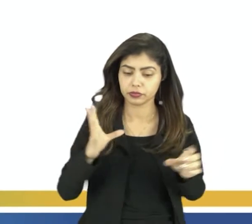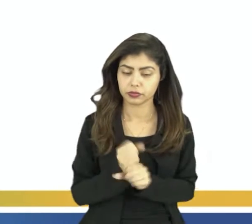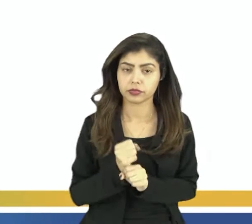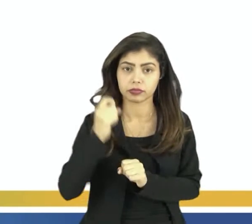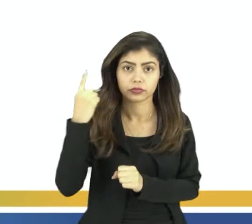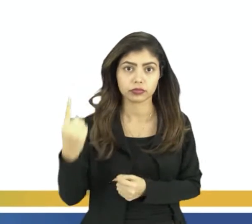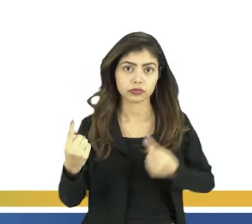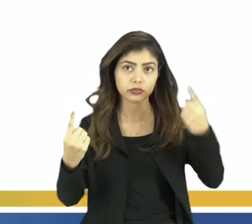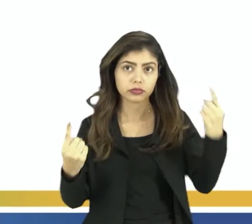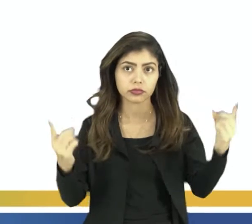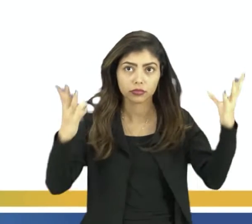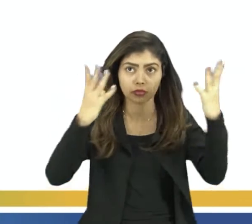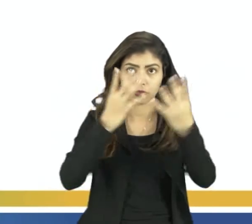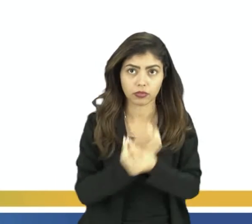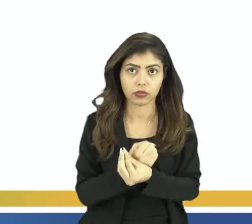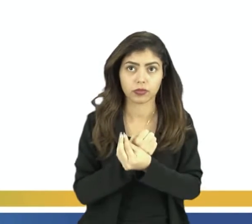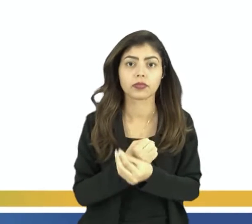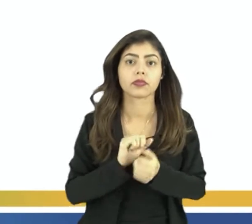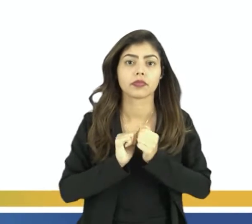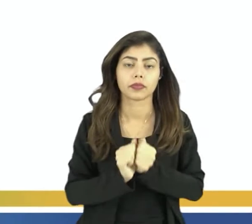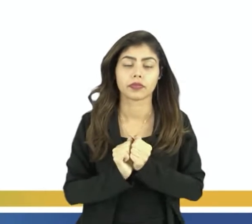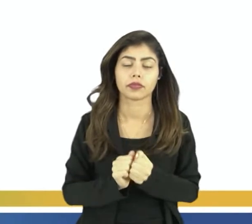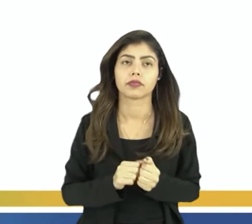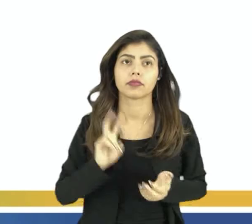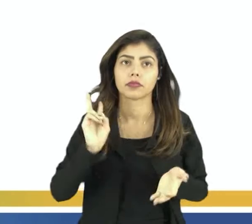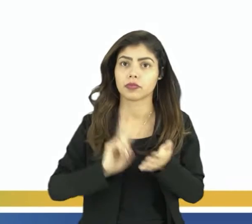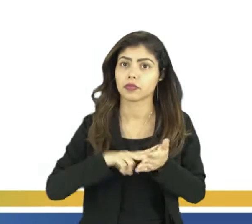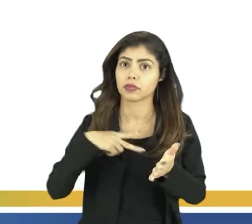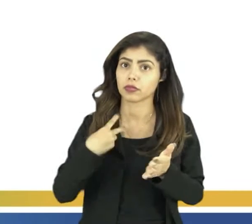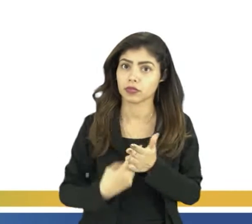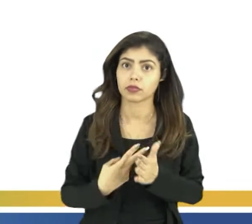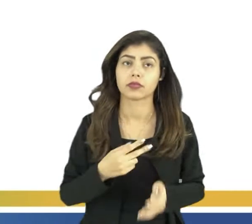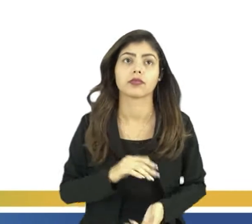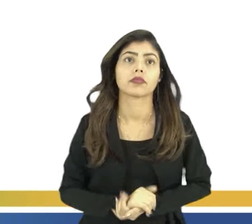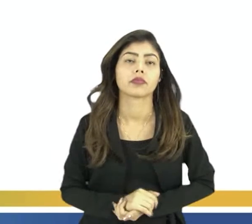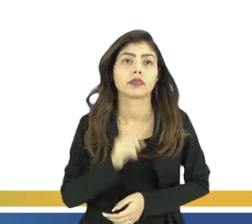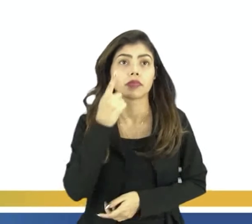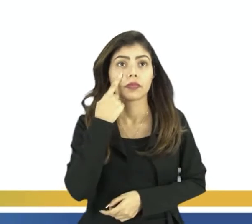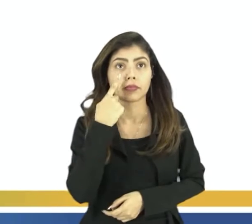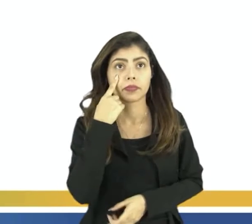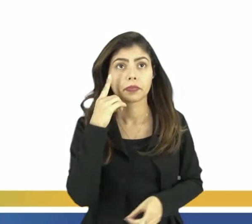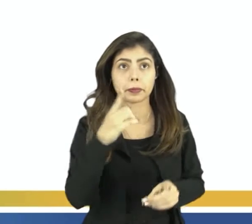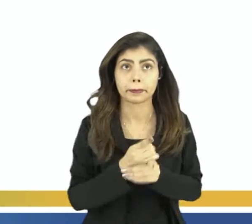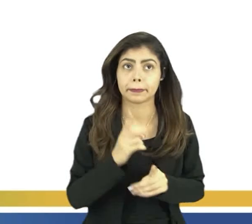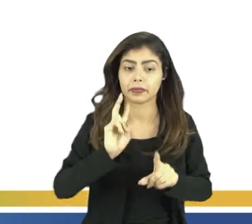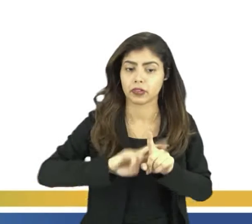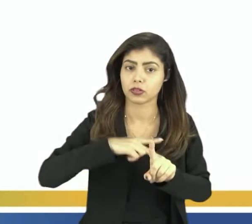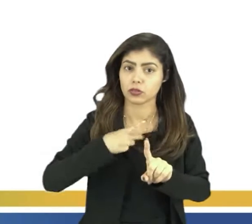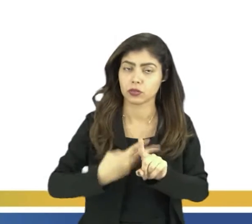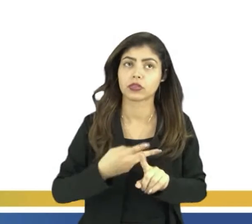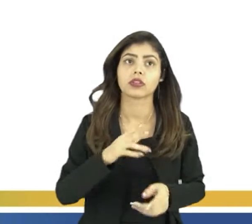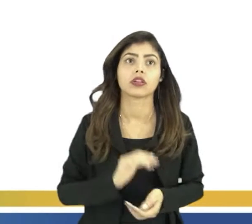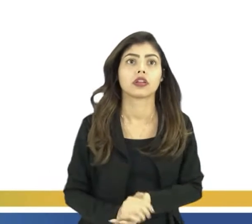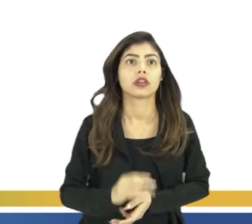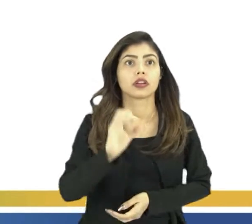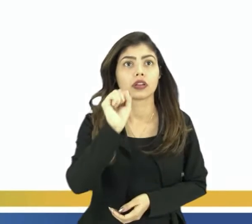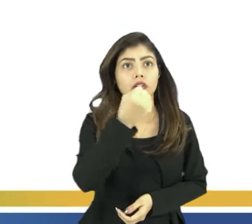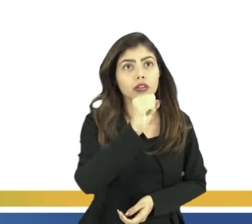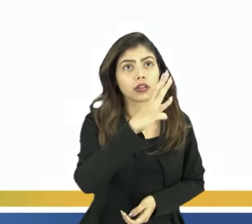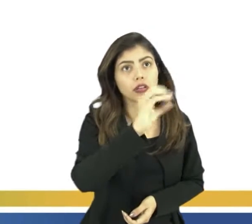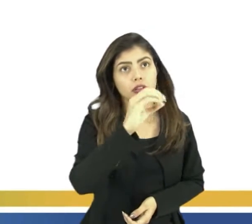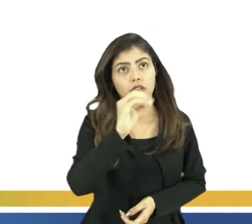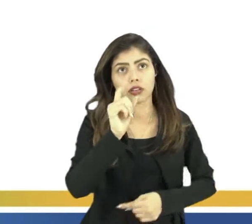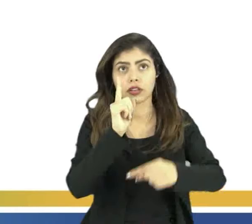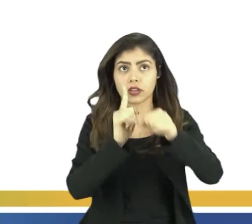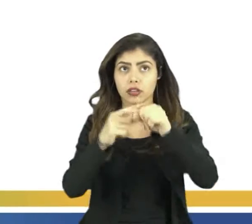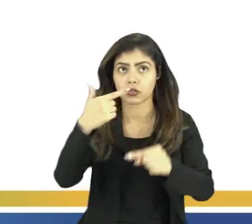área lateral com o dobro da área da base. A área total vamos encontrar 800, né, que já foi o dado da